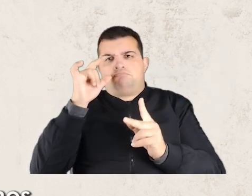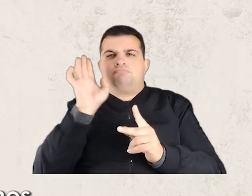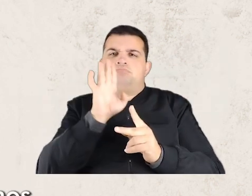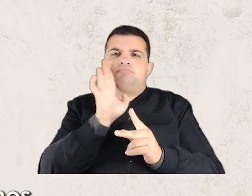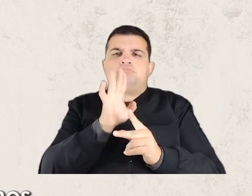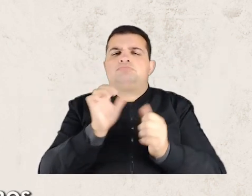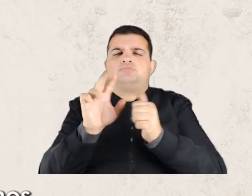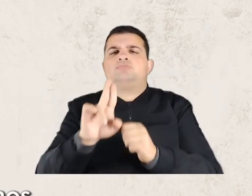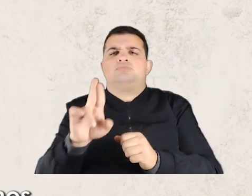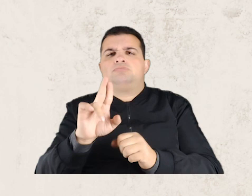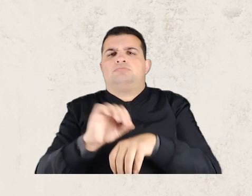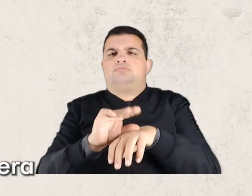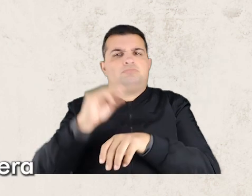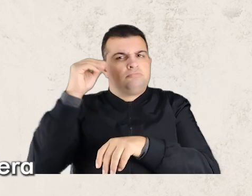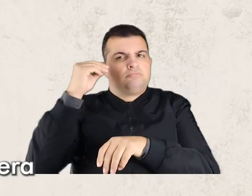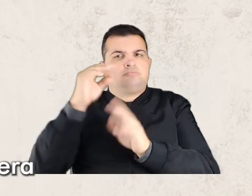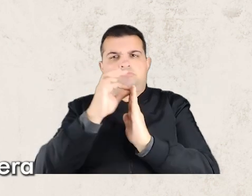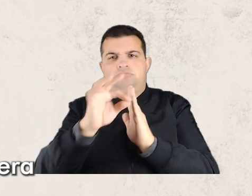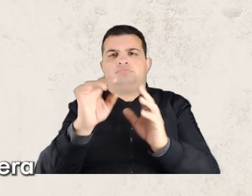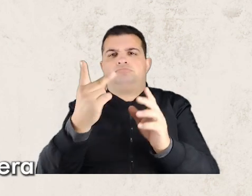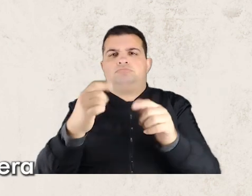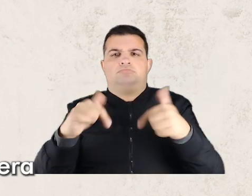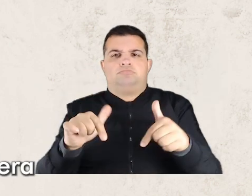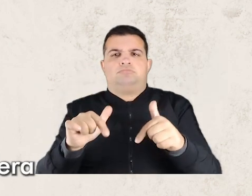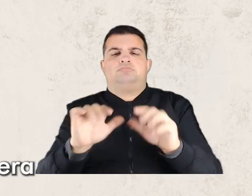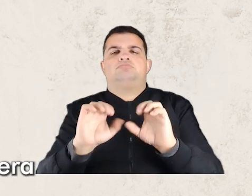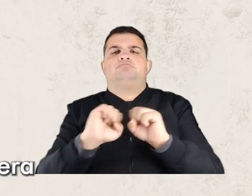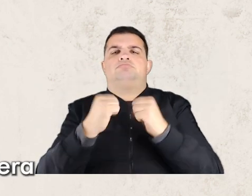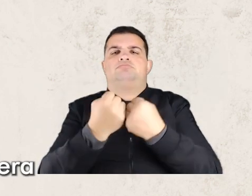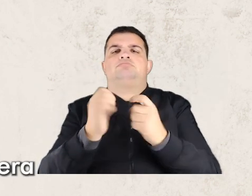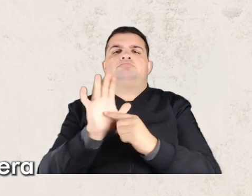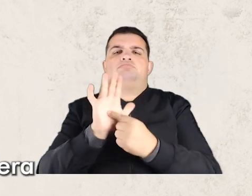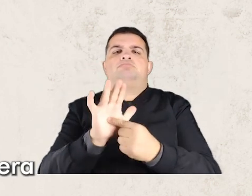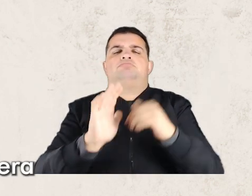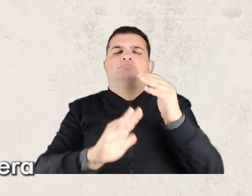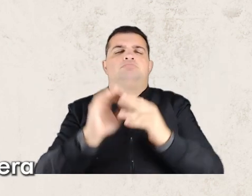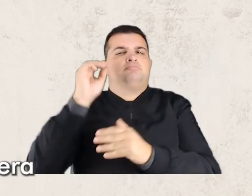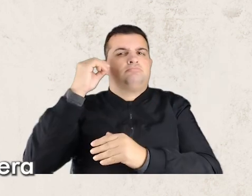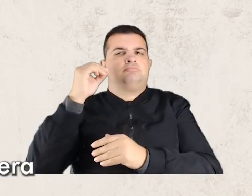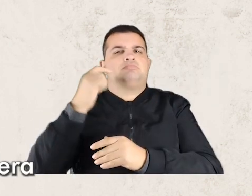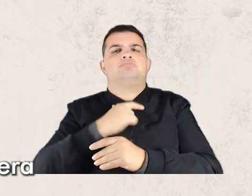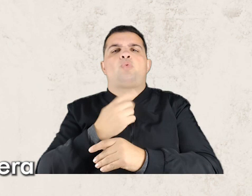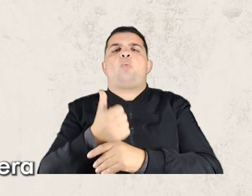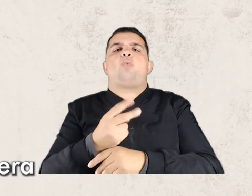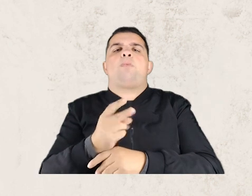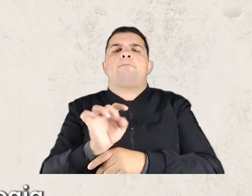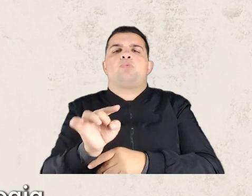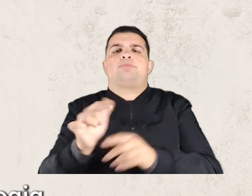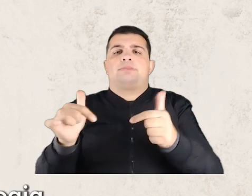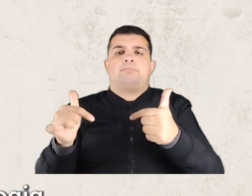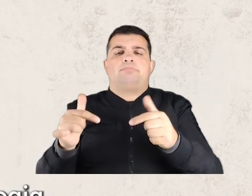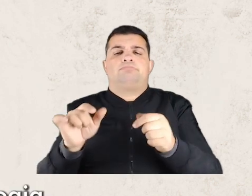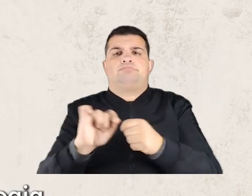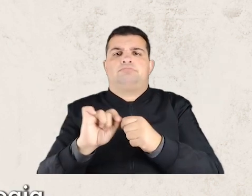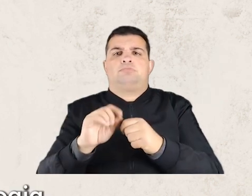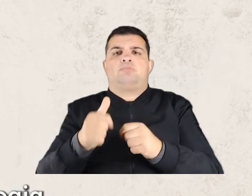a propaganda e dissemos, se você faz um trabalho que você considera original, diferente, interessante,